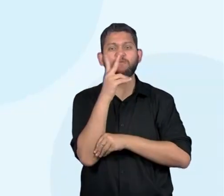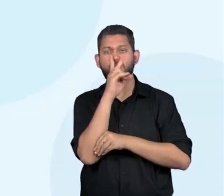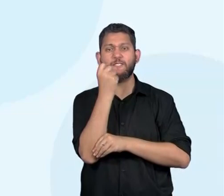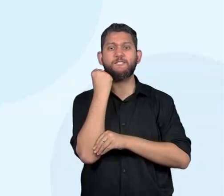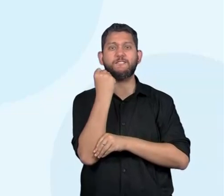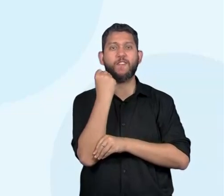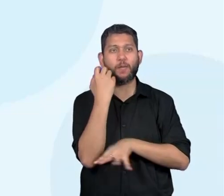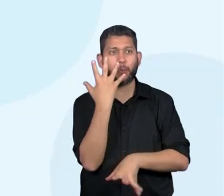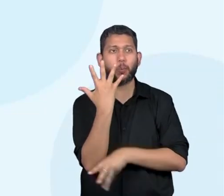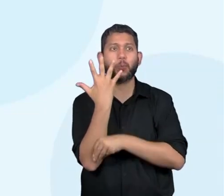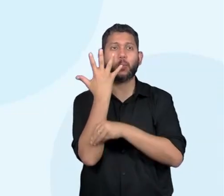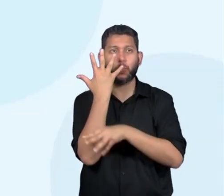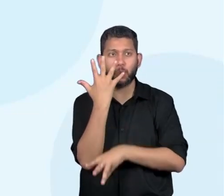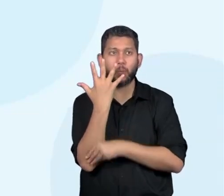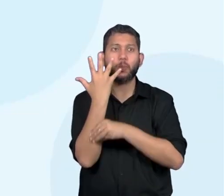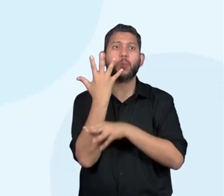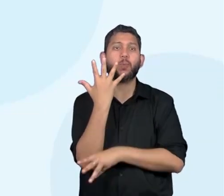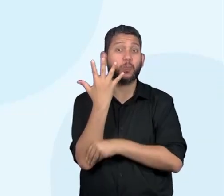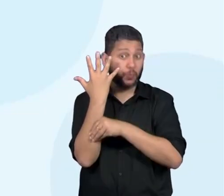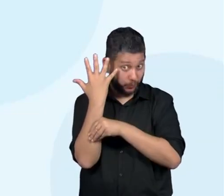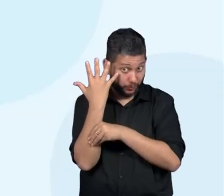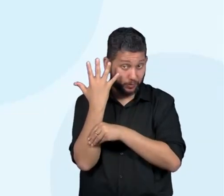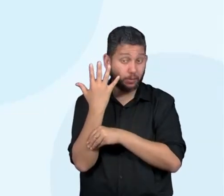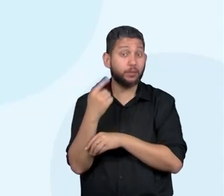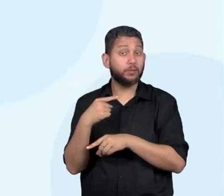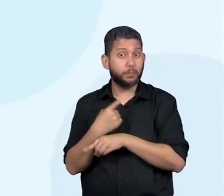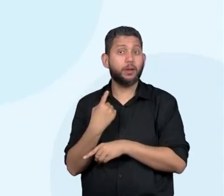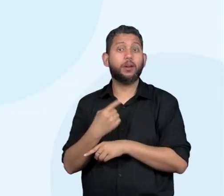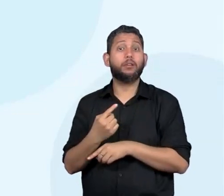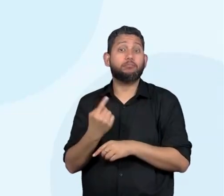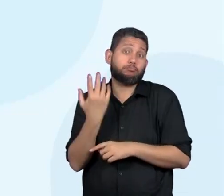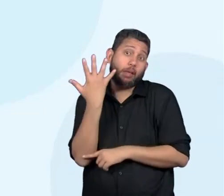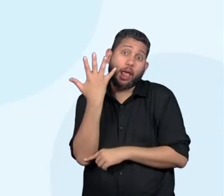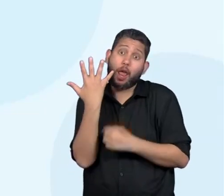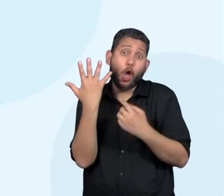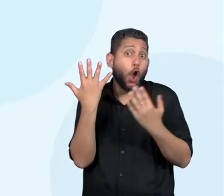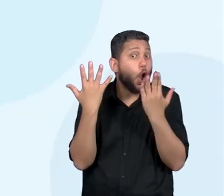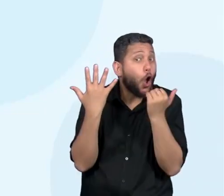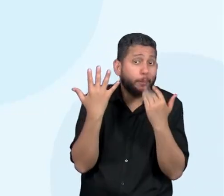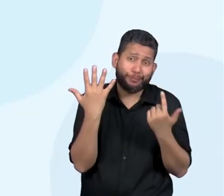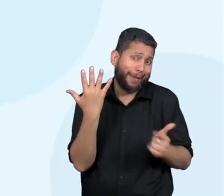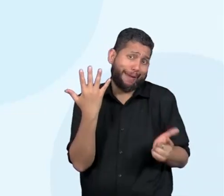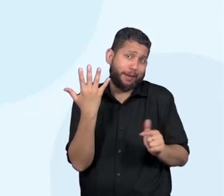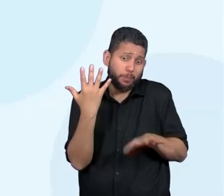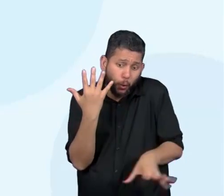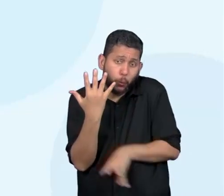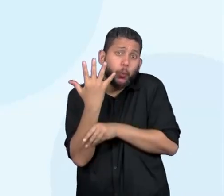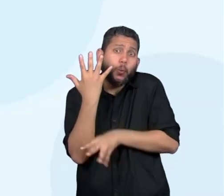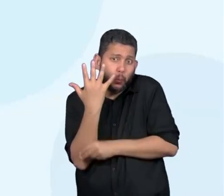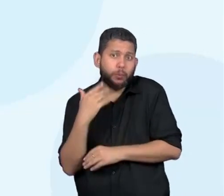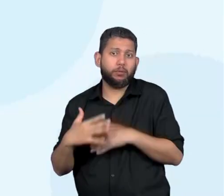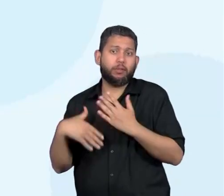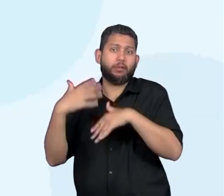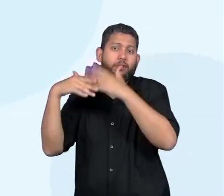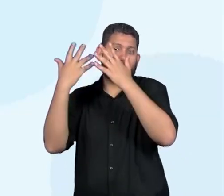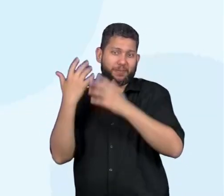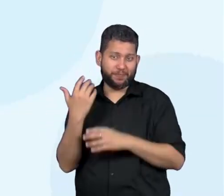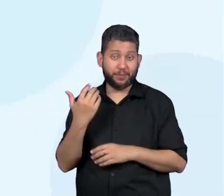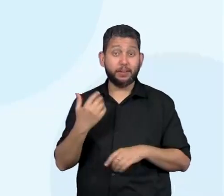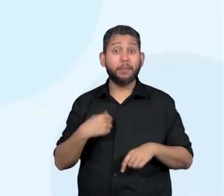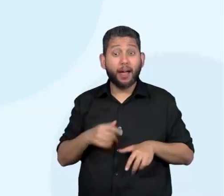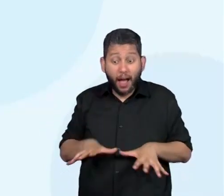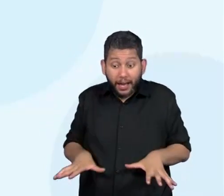e sais minerais para produzir o próprio alimento da planta, né? Realizando, uhum, a fotossíntese. Algumas raízes